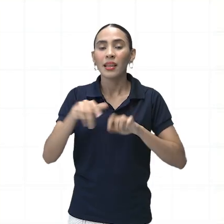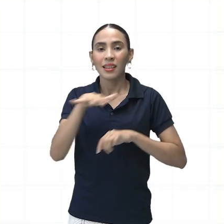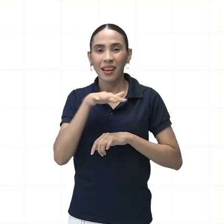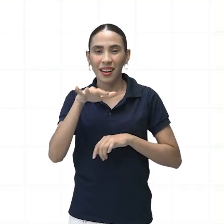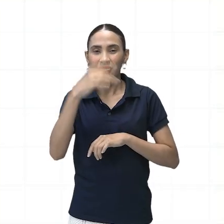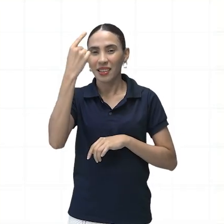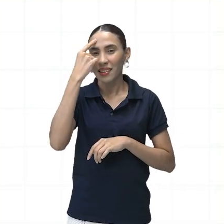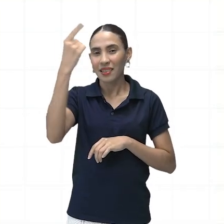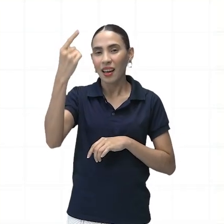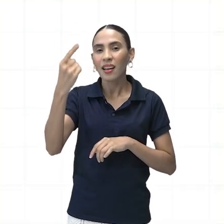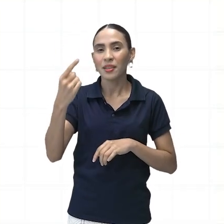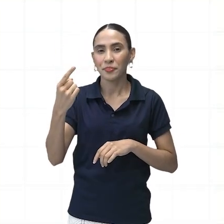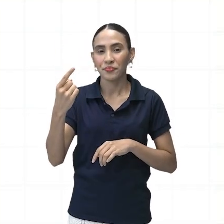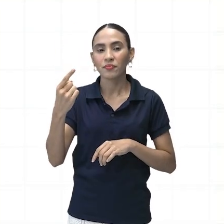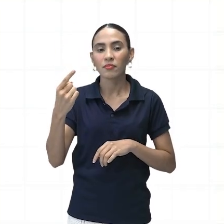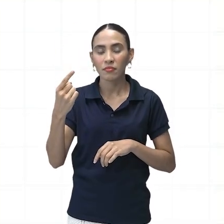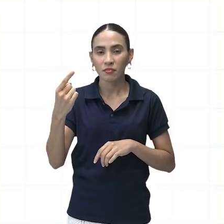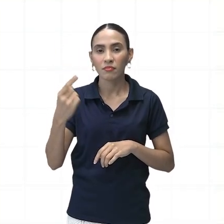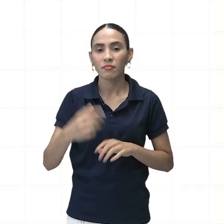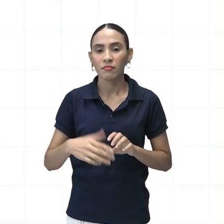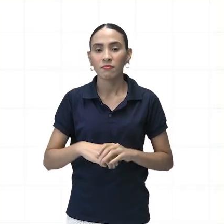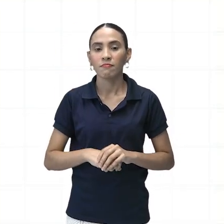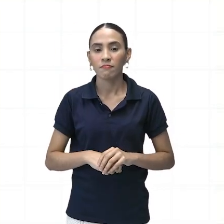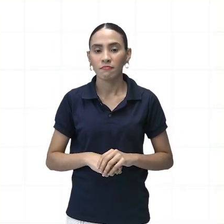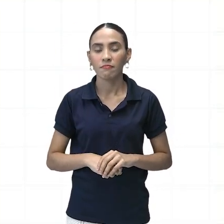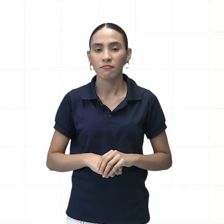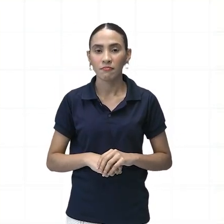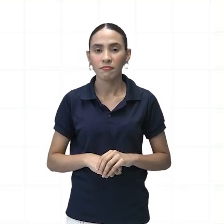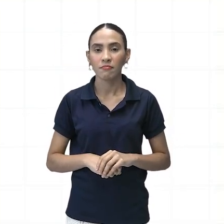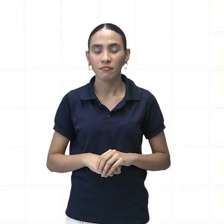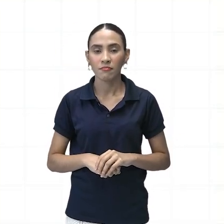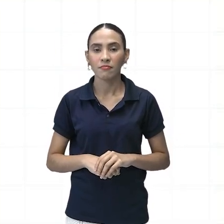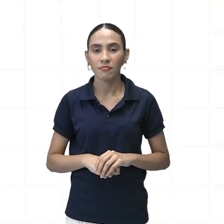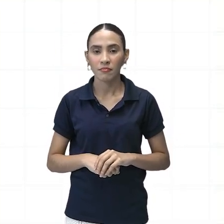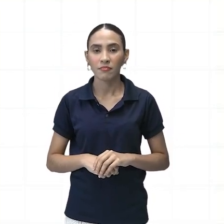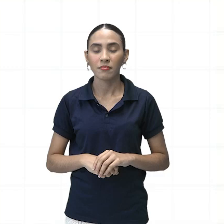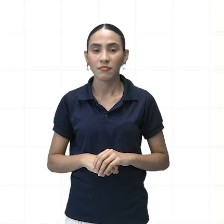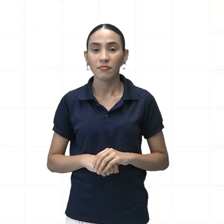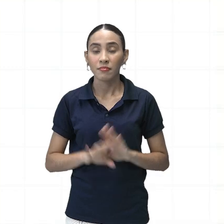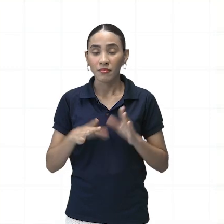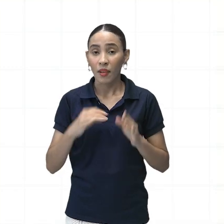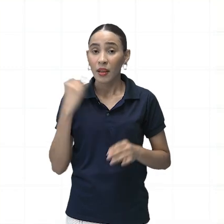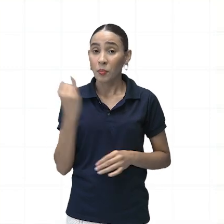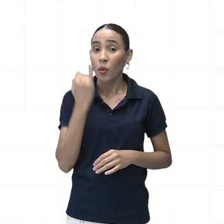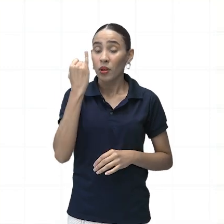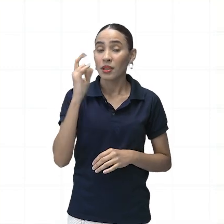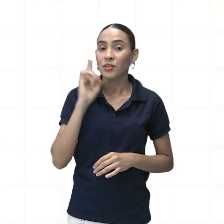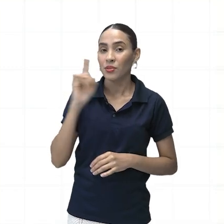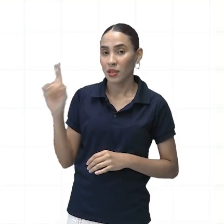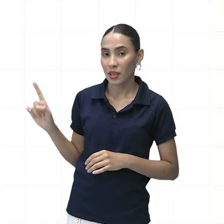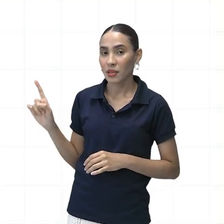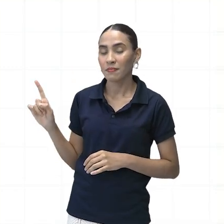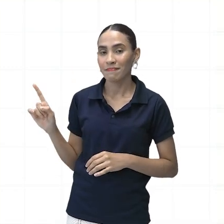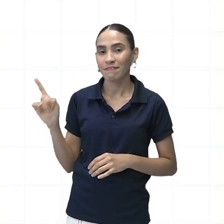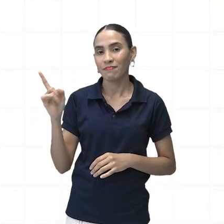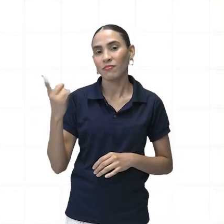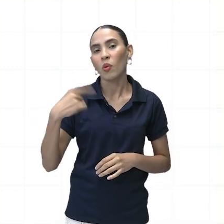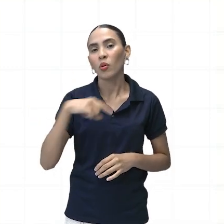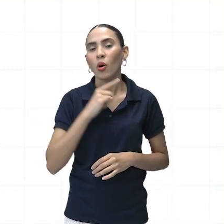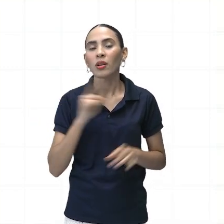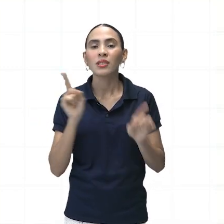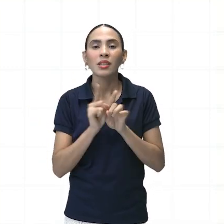das ideias, né? Ok? Isso aqui é muito importante até para